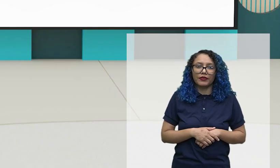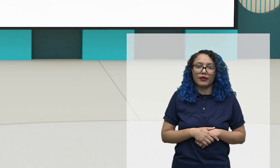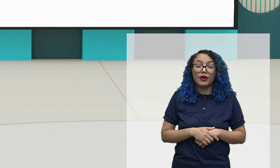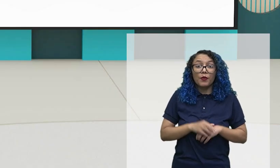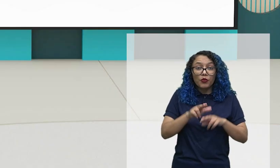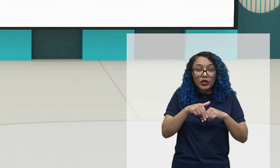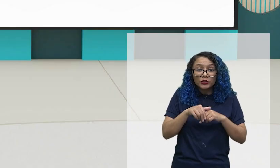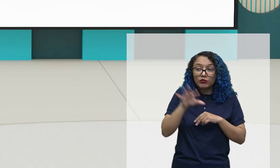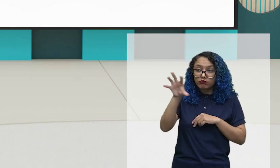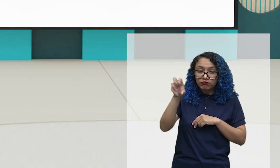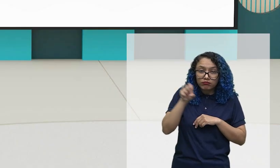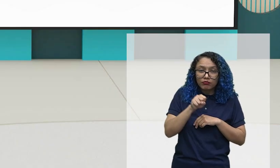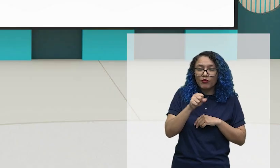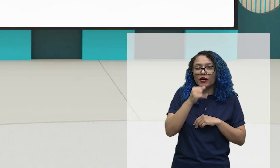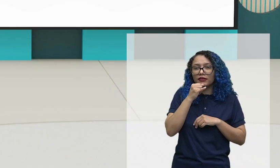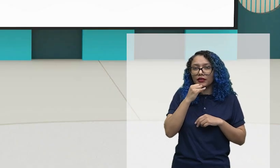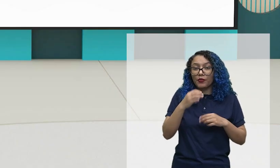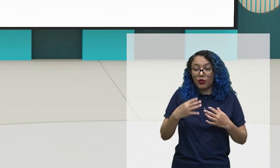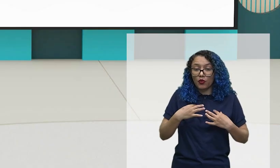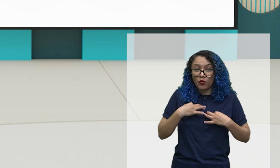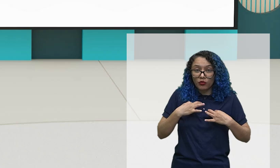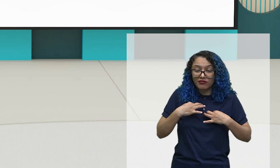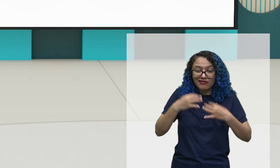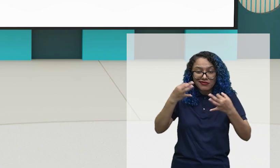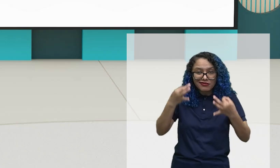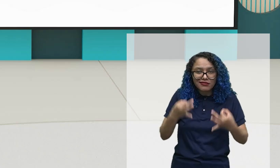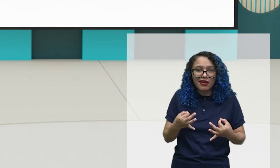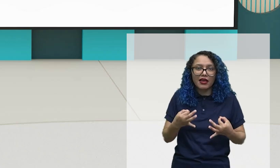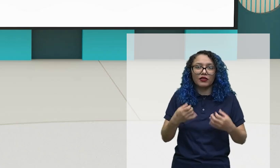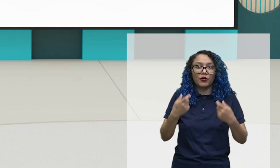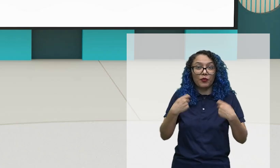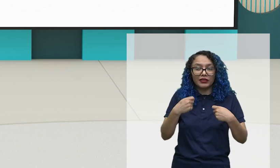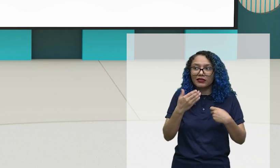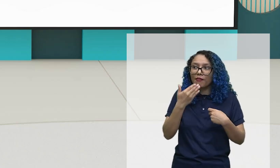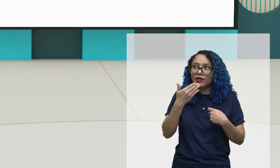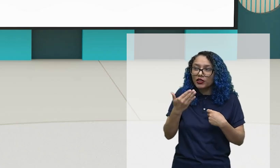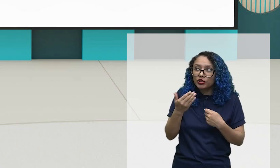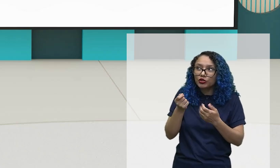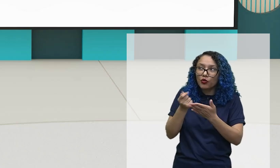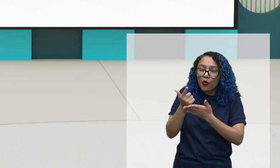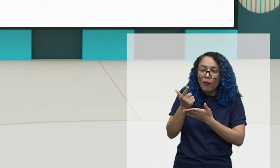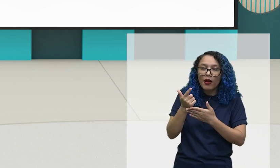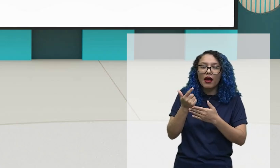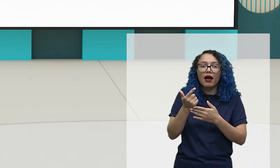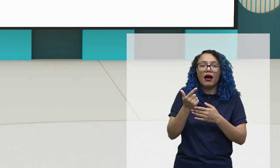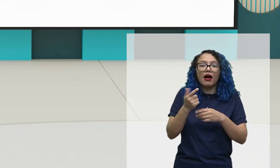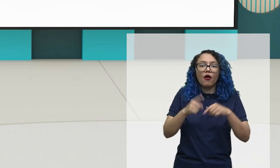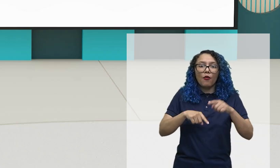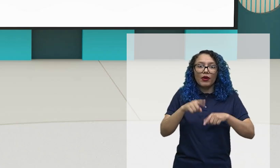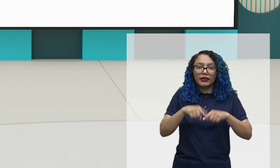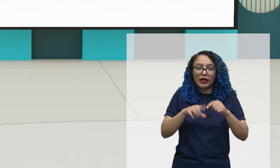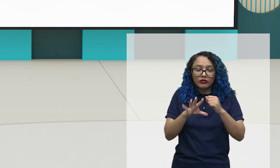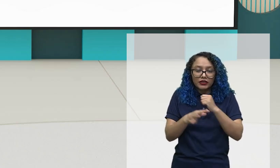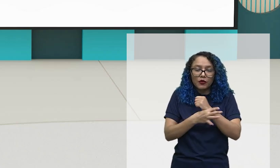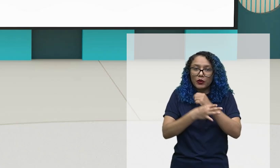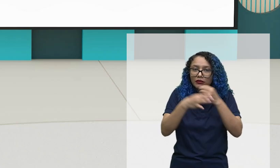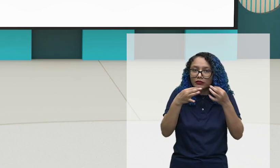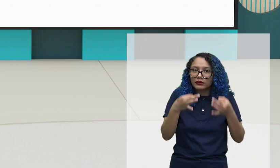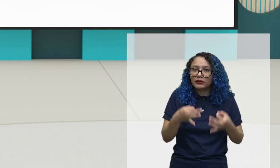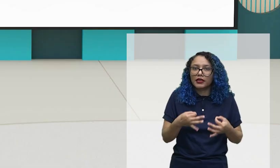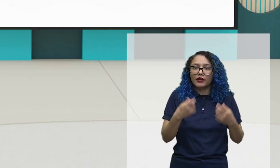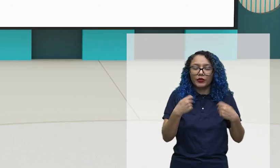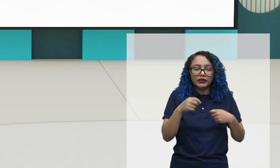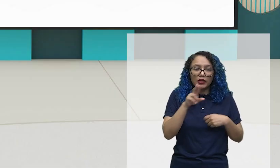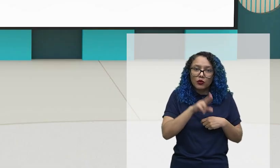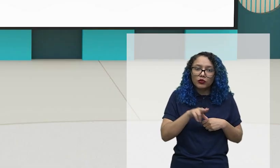tudo é trazido de fora. É um tecido adequado que a gente tem que pedir, é um